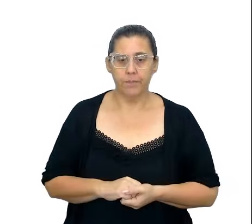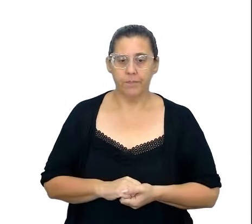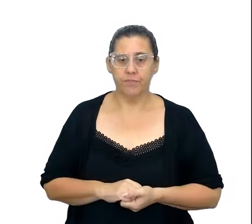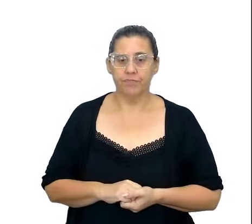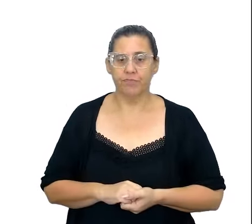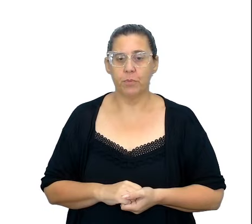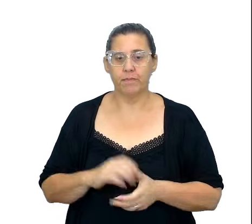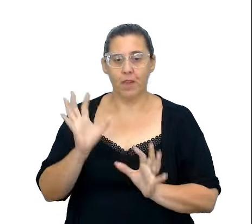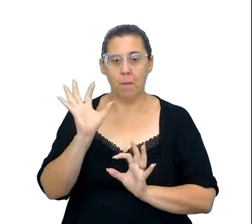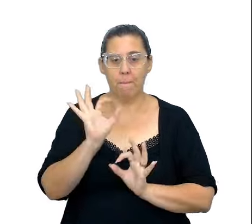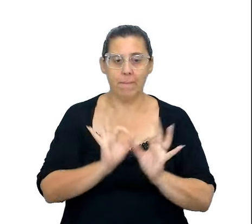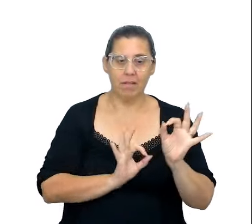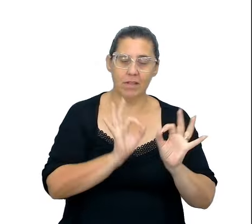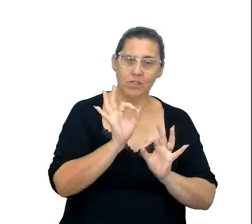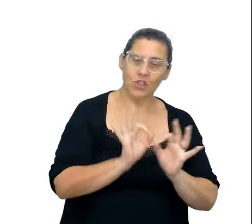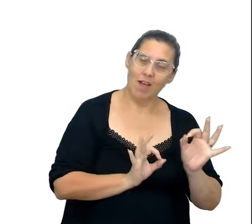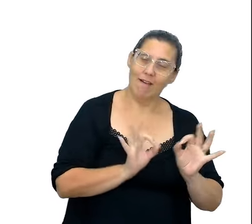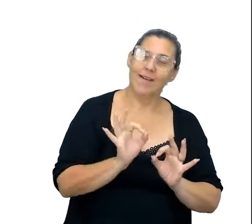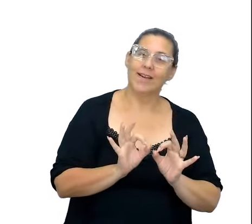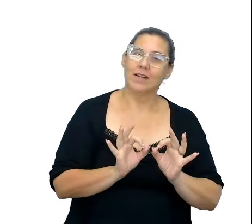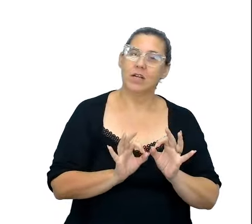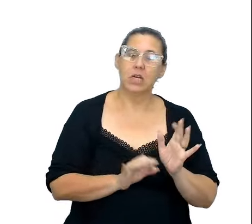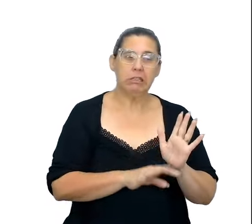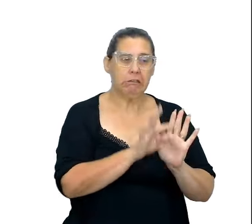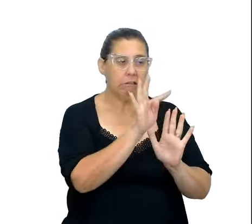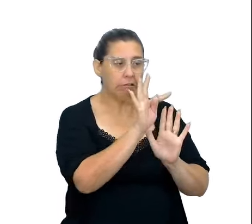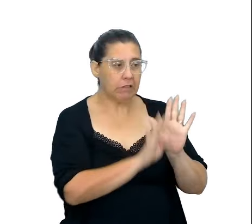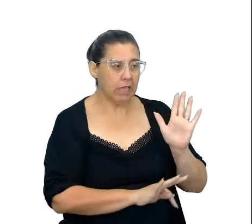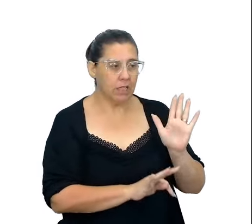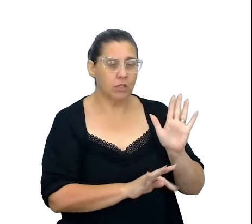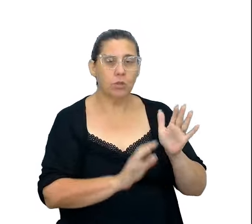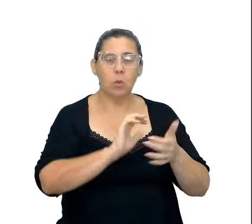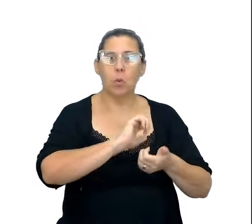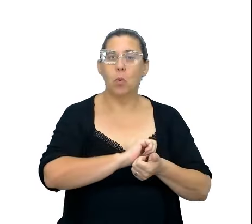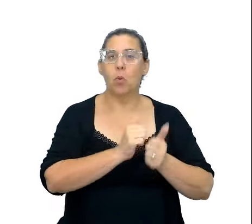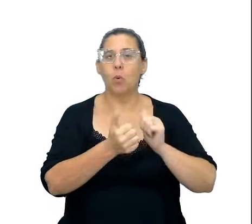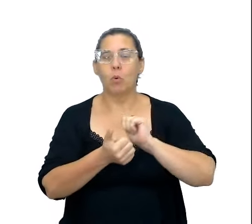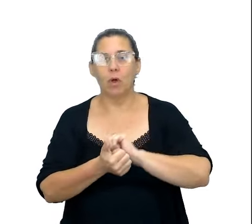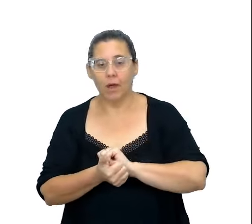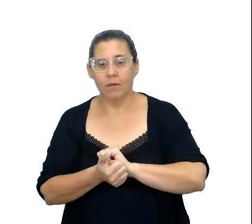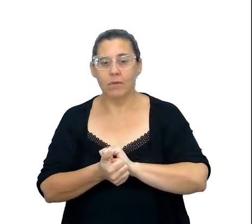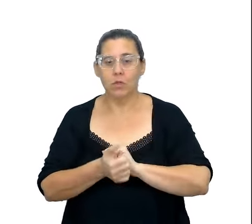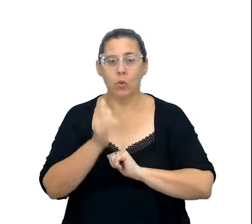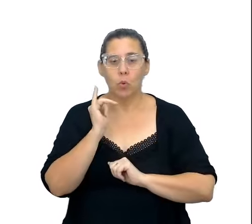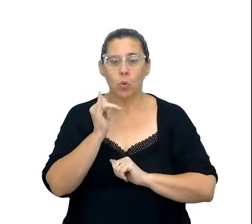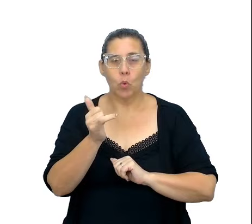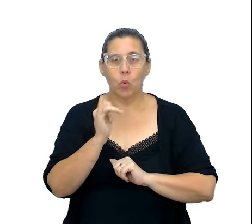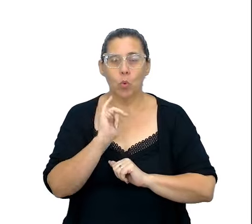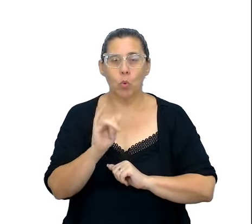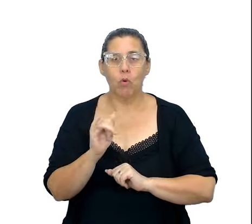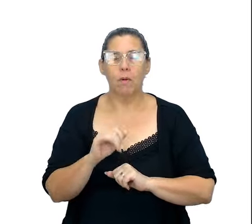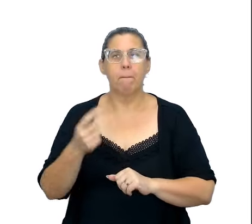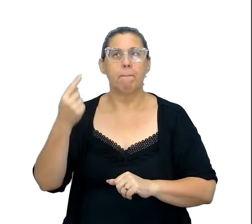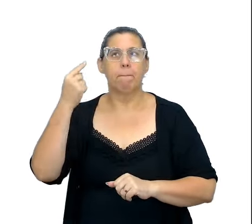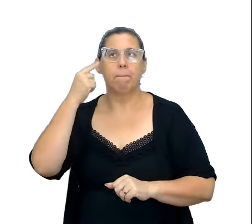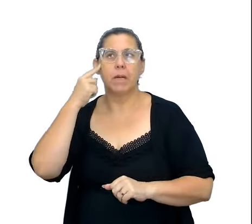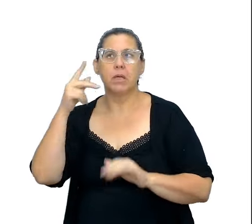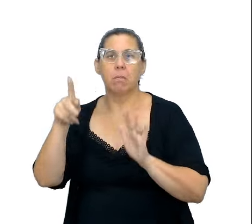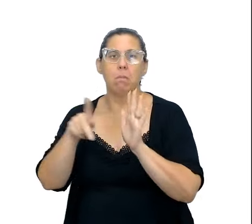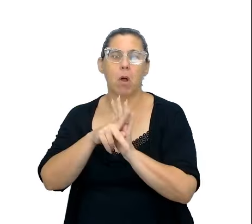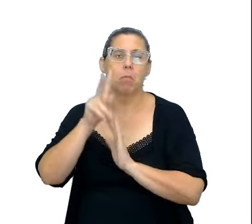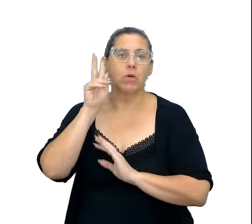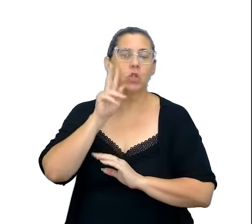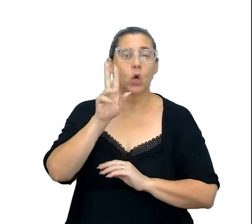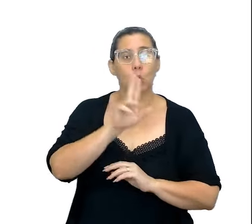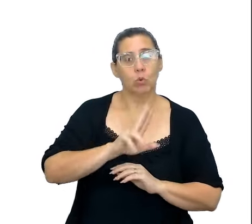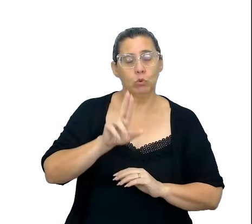vai planejar, então, a retextualização do conto tradicional, pensando aí na sua própria história,